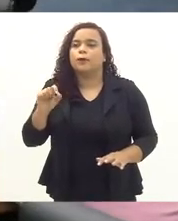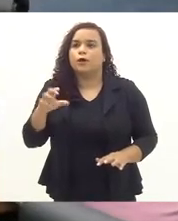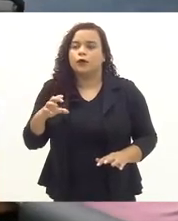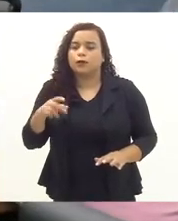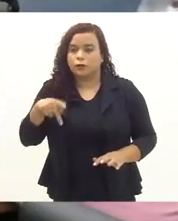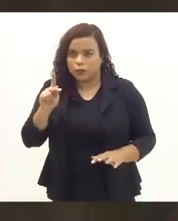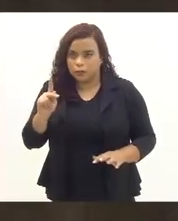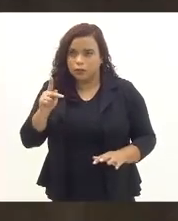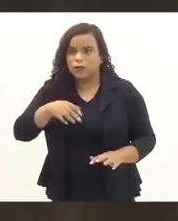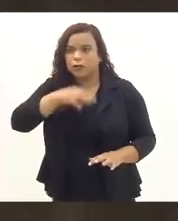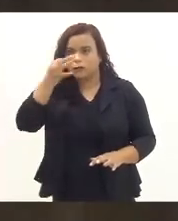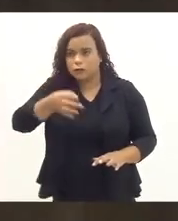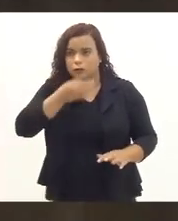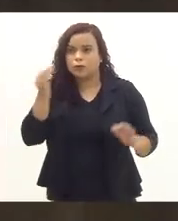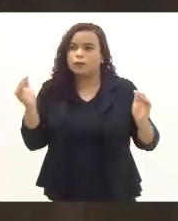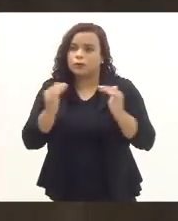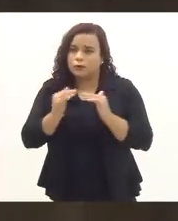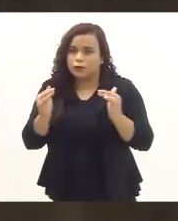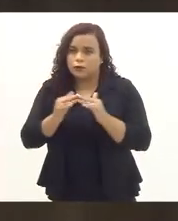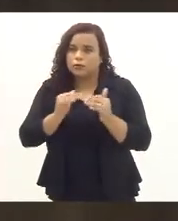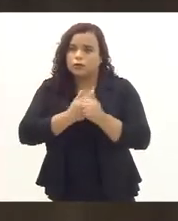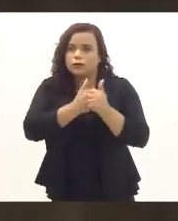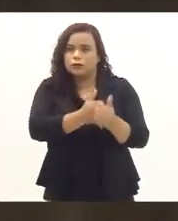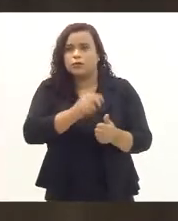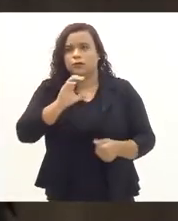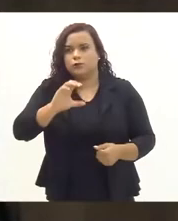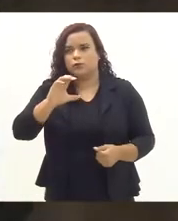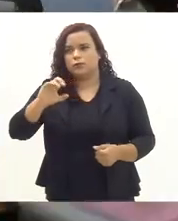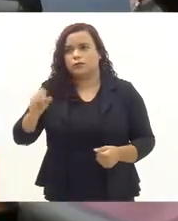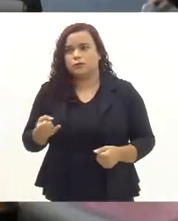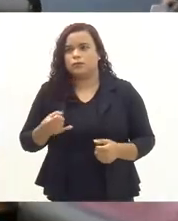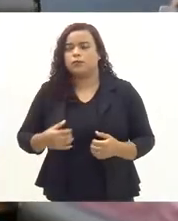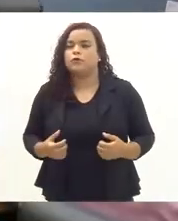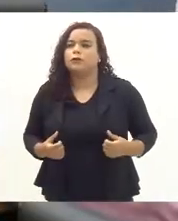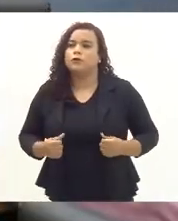o parecer favorável acompanha ccj